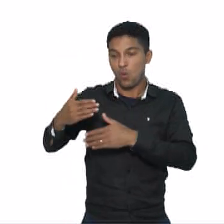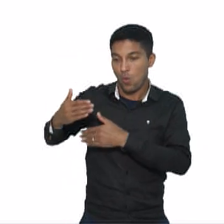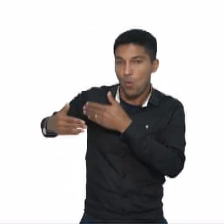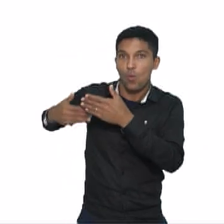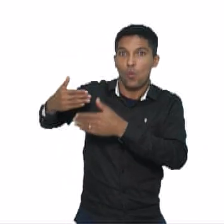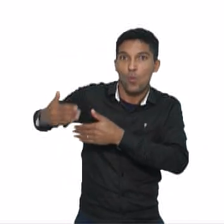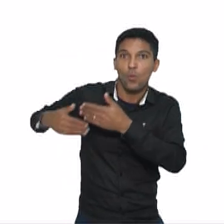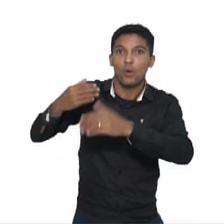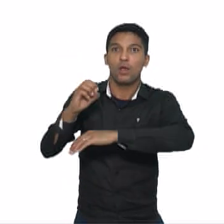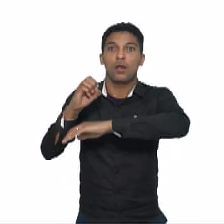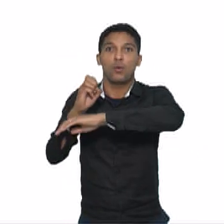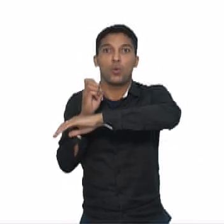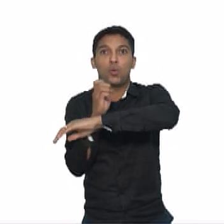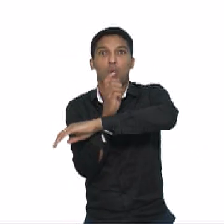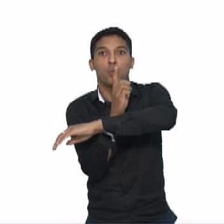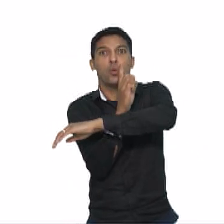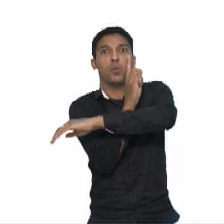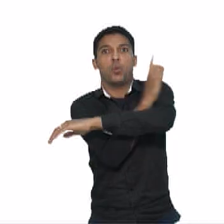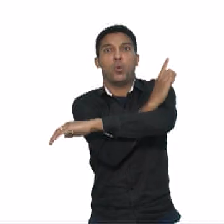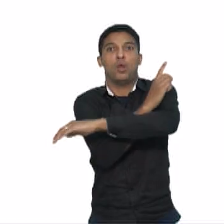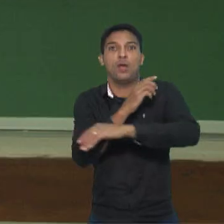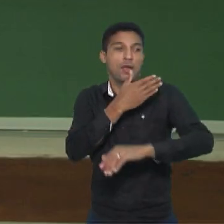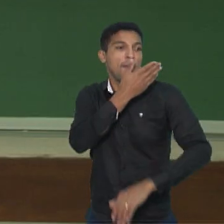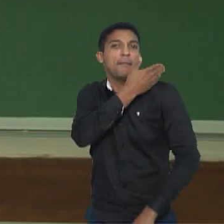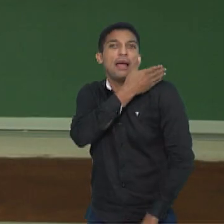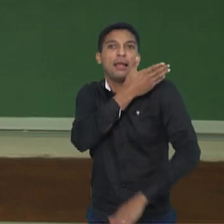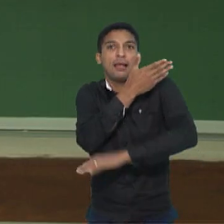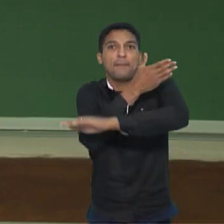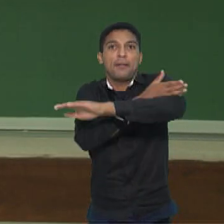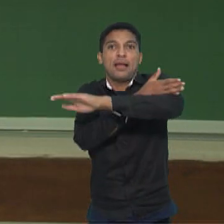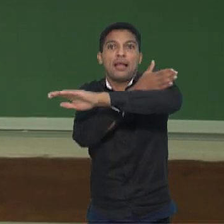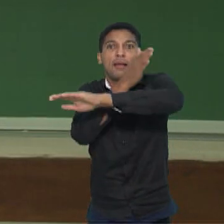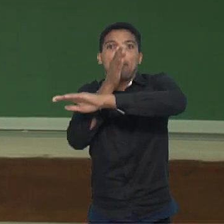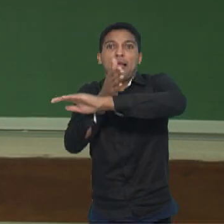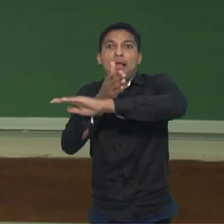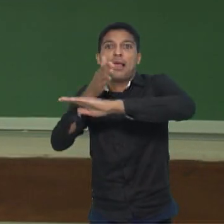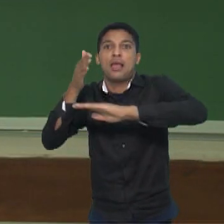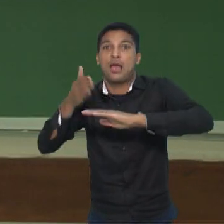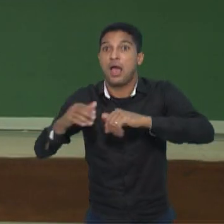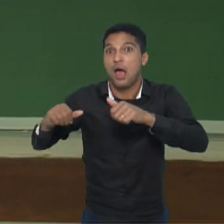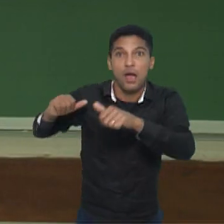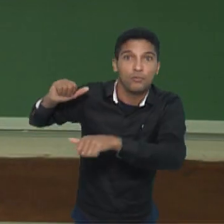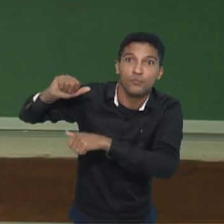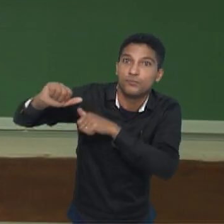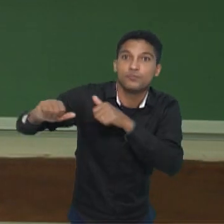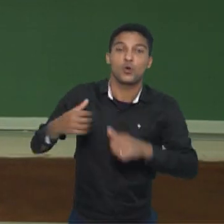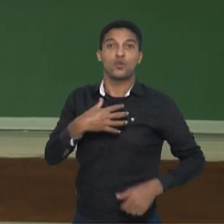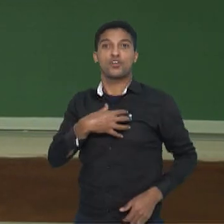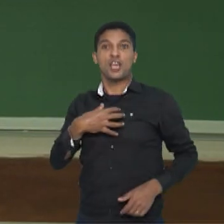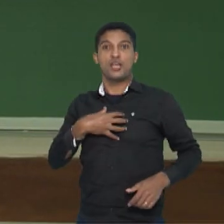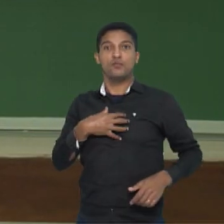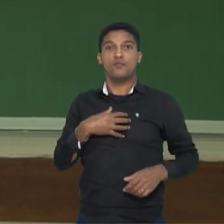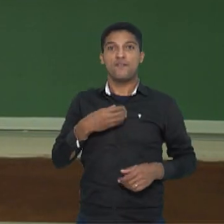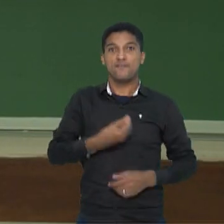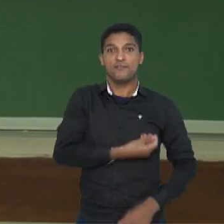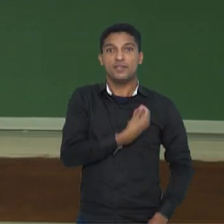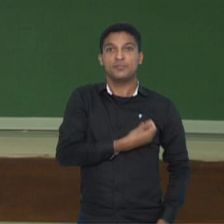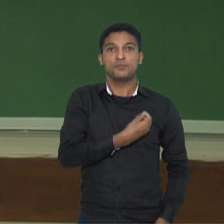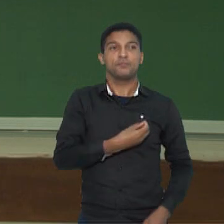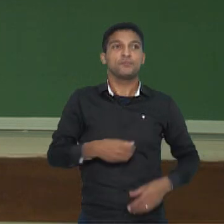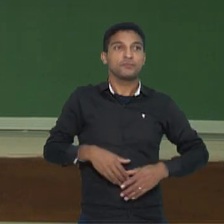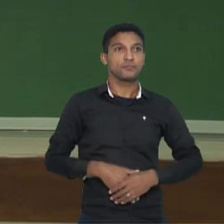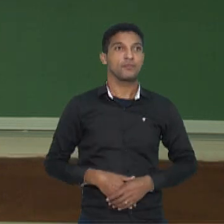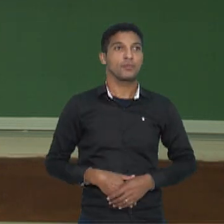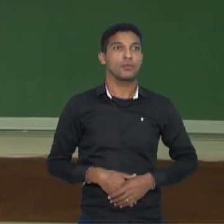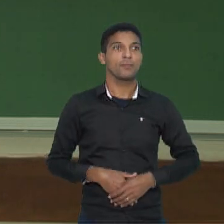espécies domesticadas. Não é ideia minha, estou lá na Embrapa dizendo para vocês que 100 nós domesticamos. E tem aquela do nosso